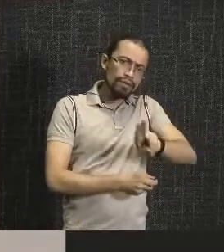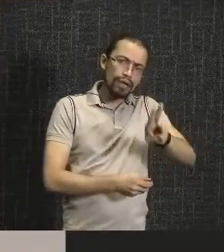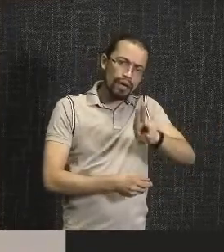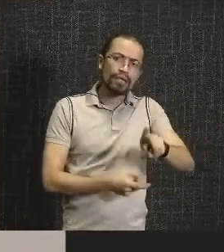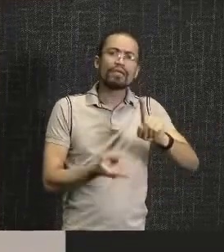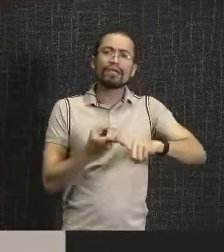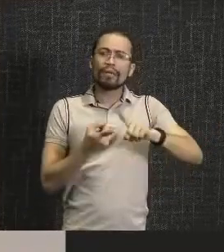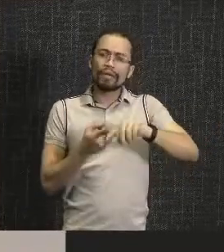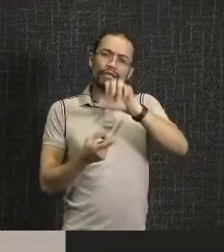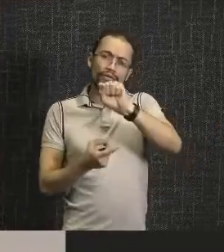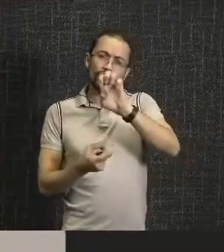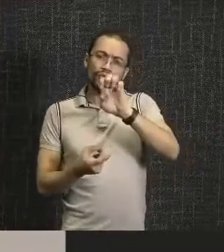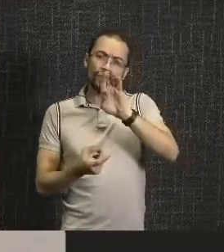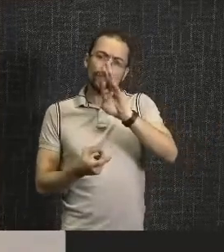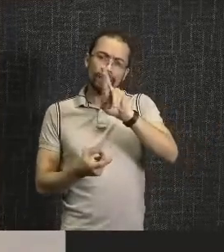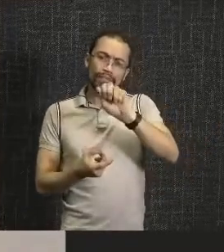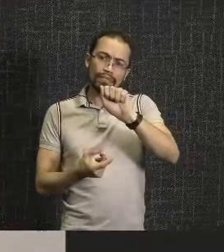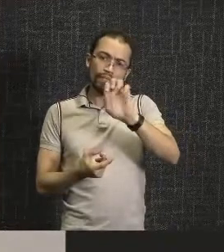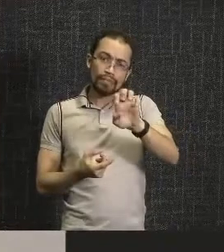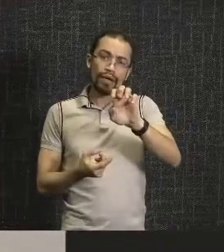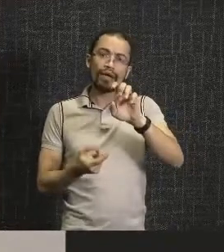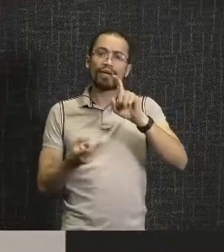o IPEA tem muito trabalho disso,